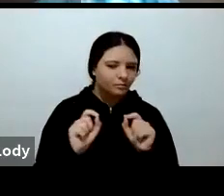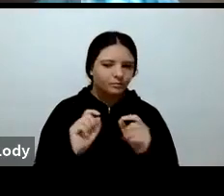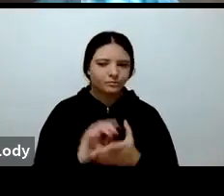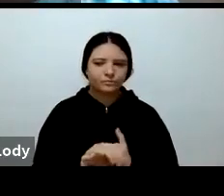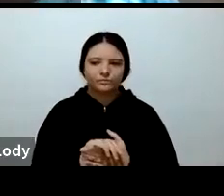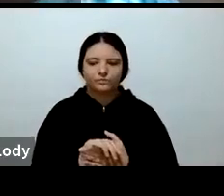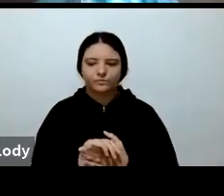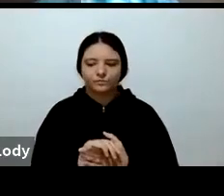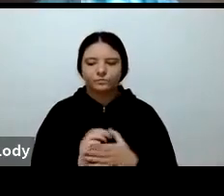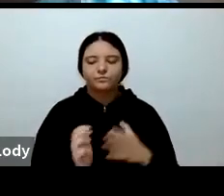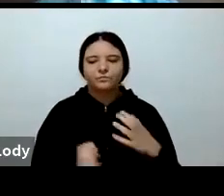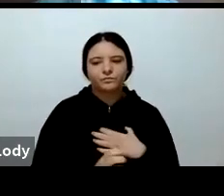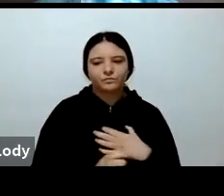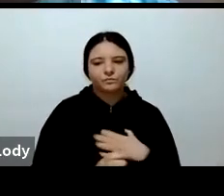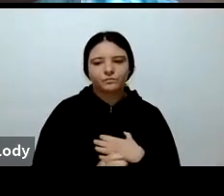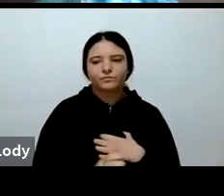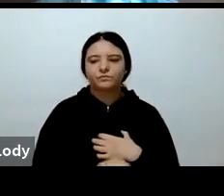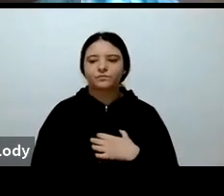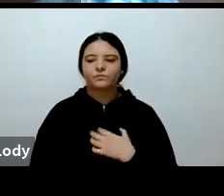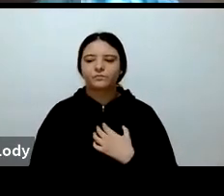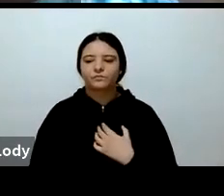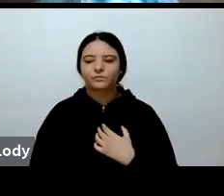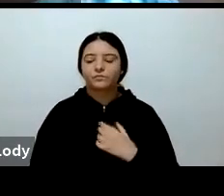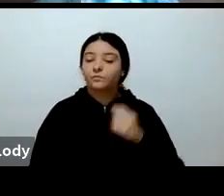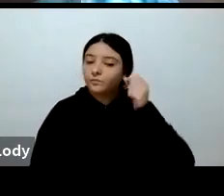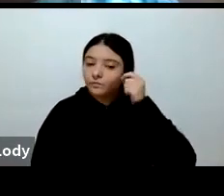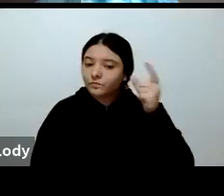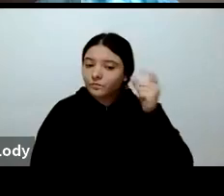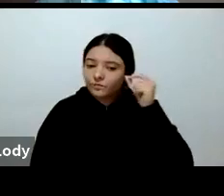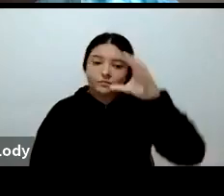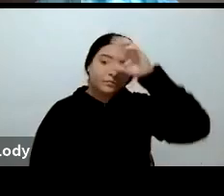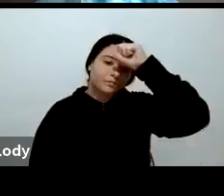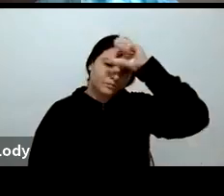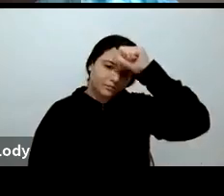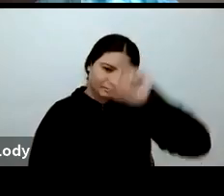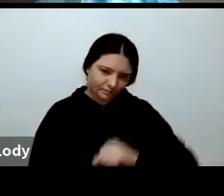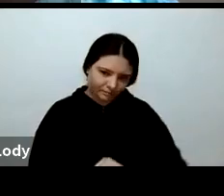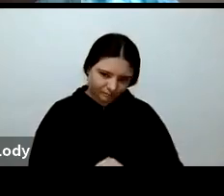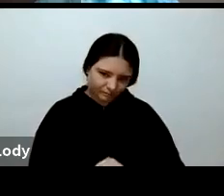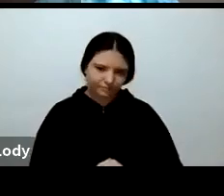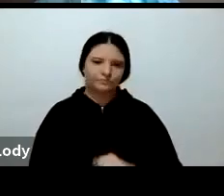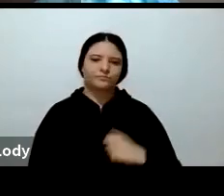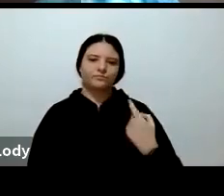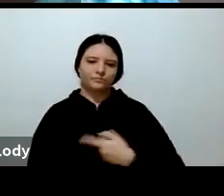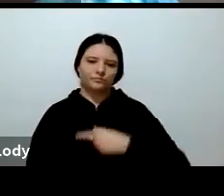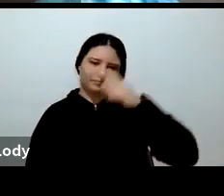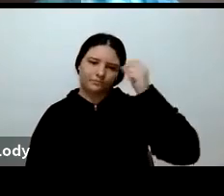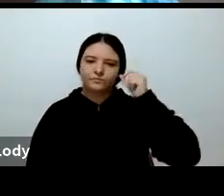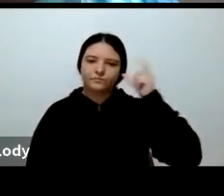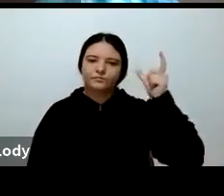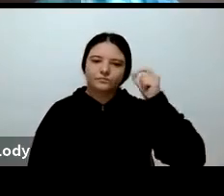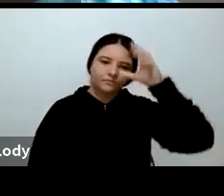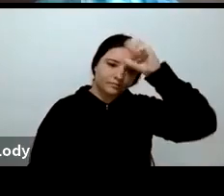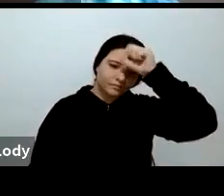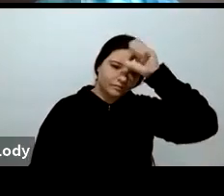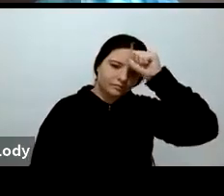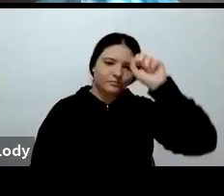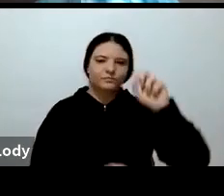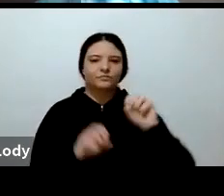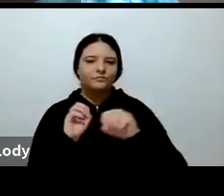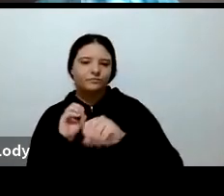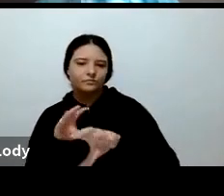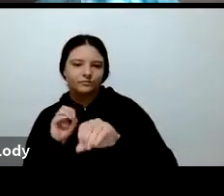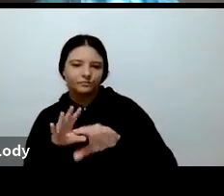modo de... as nossas culturas do aprender, né, as nossas culturas do aprender e do ensinar, que